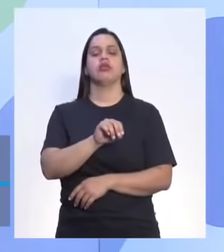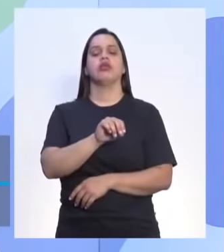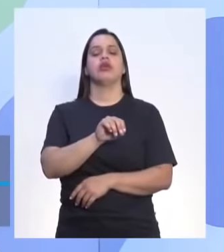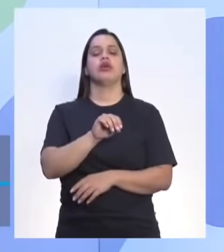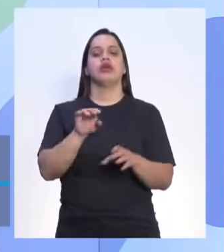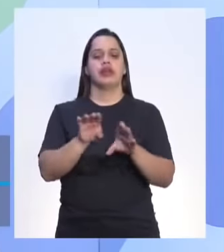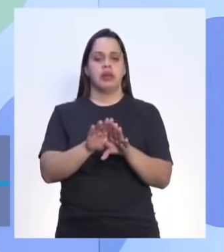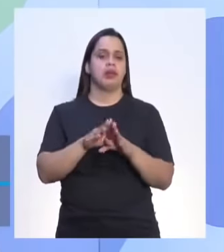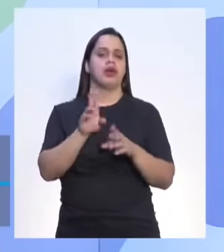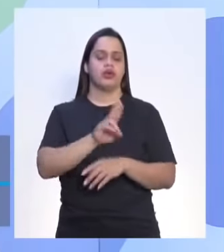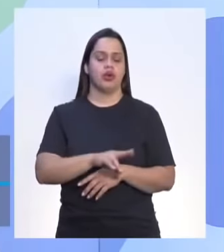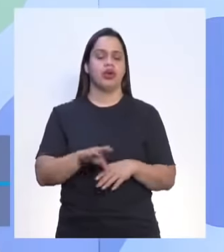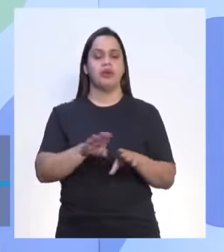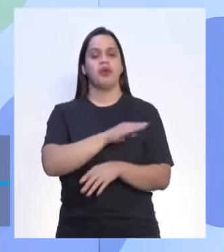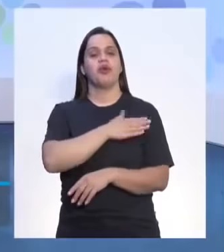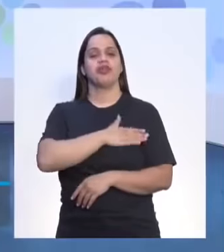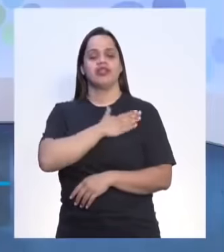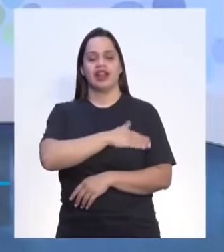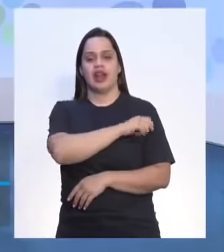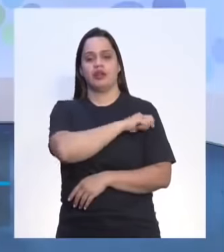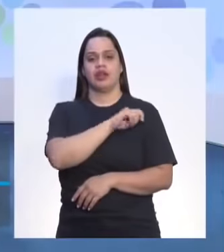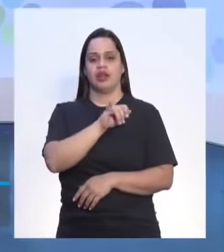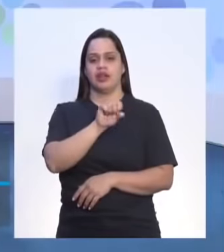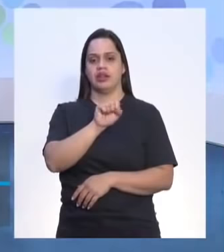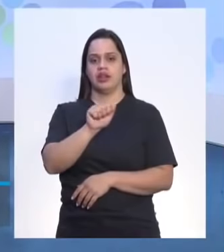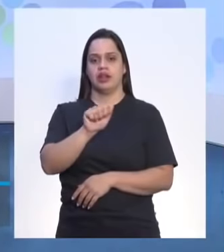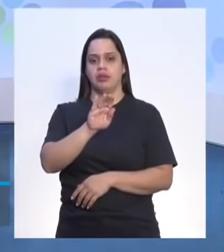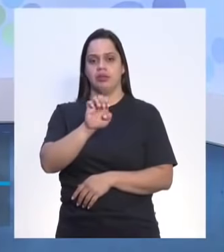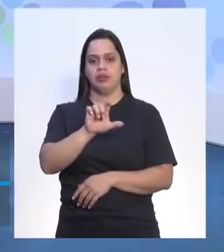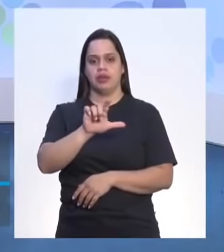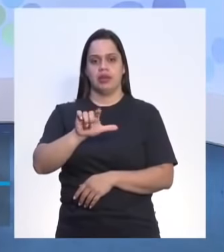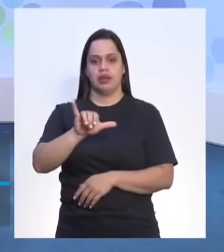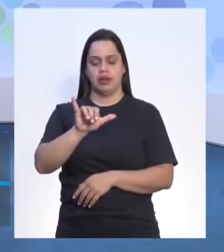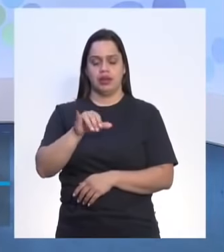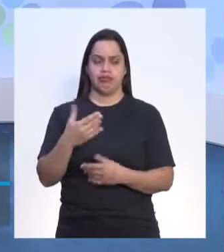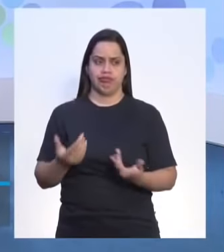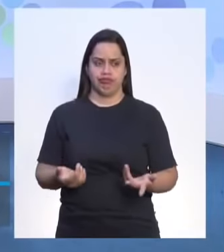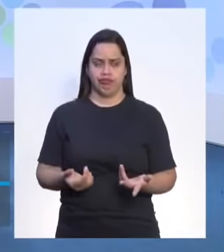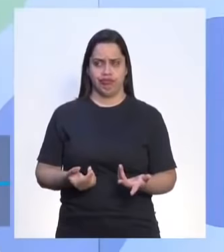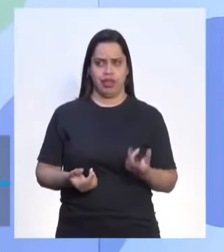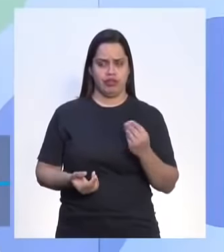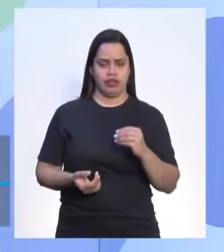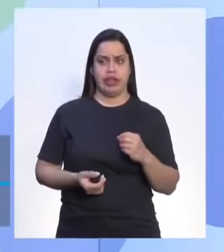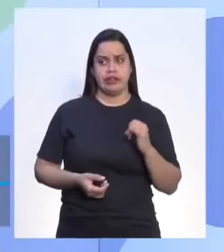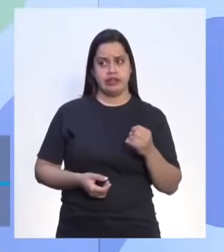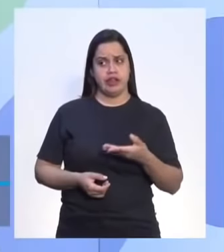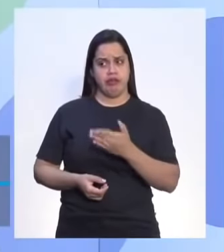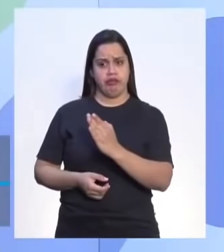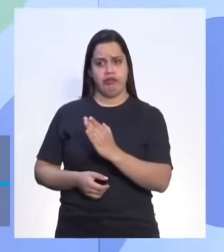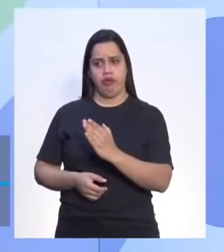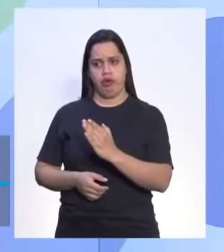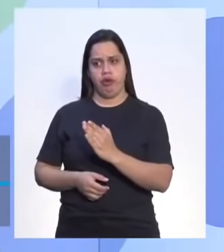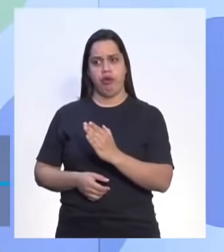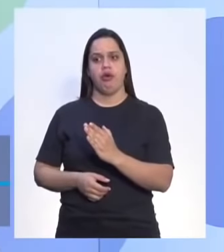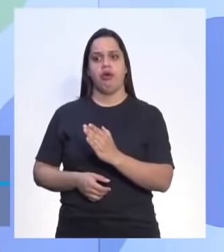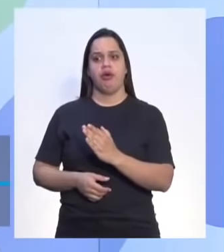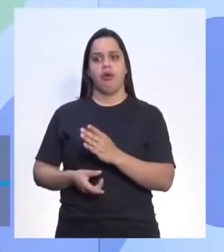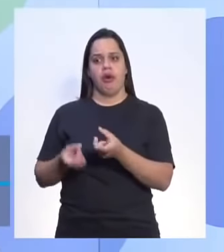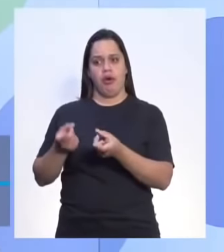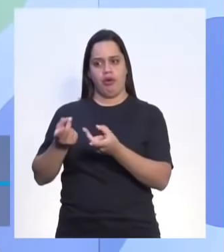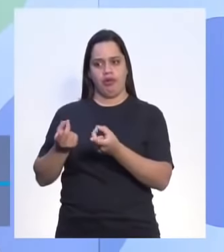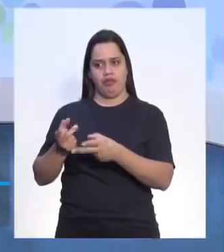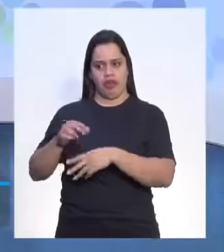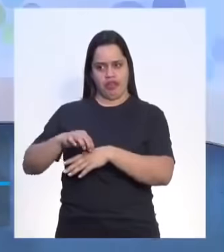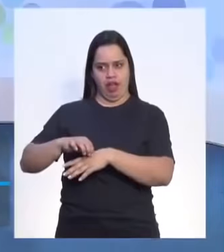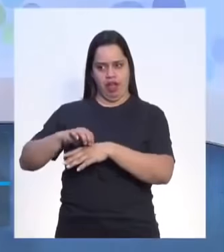Eu gostei da Isabelle. É. A Isabelle colocou, se é para ir no açougue, então o primeiro é o caminho. Então, eu